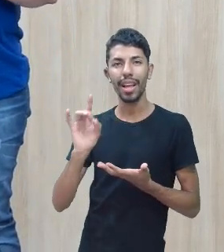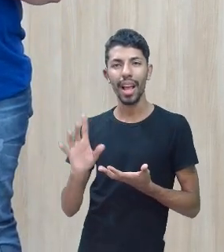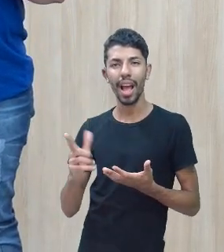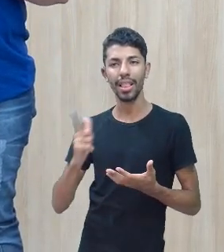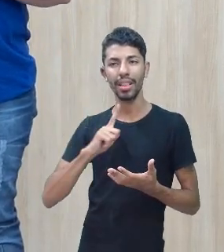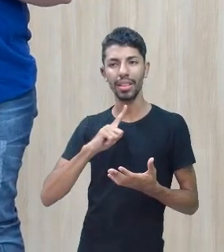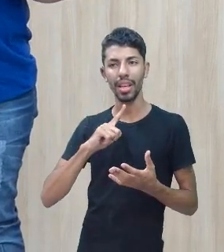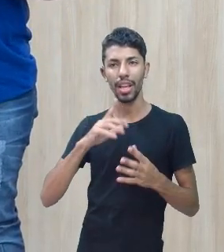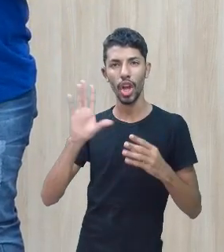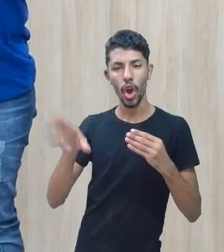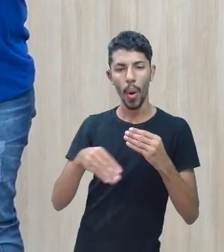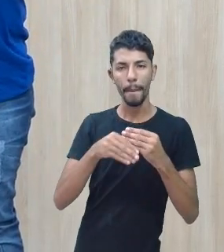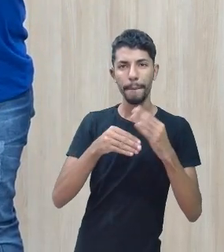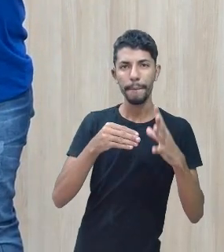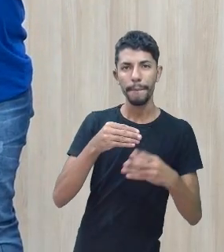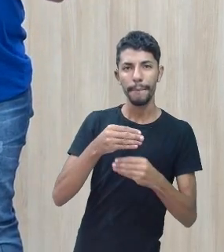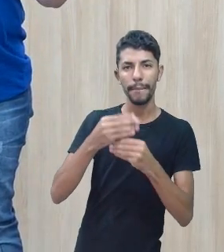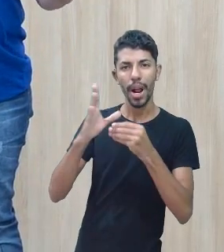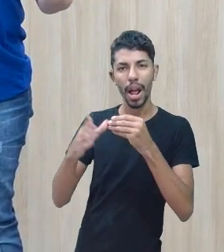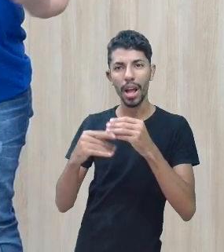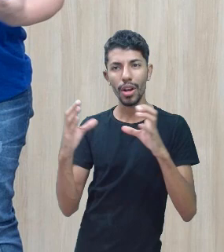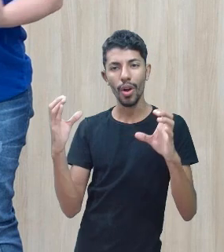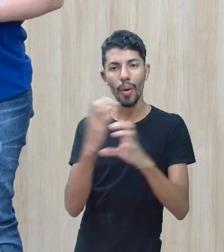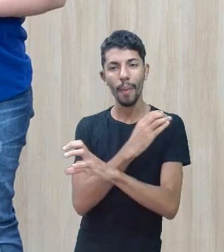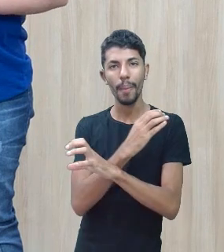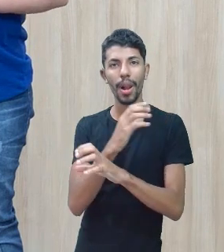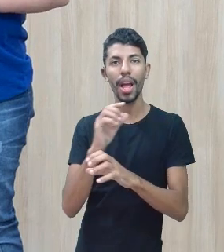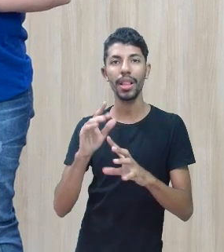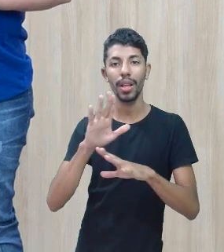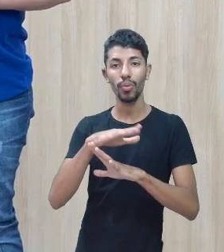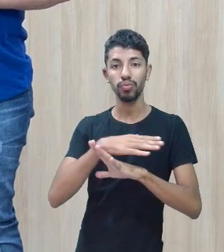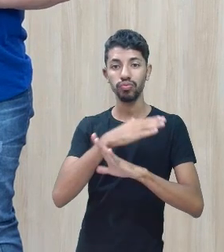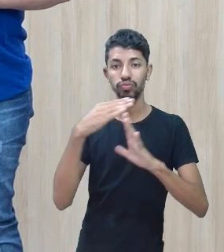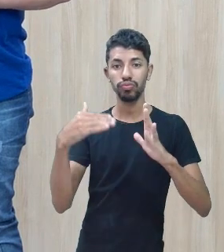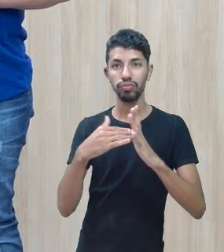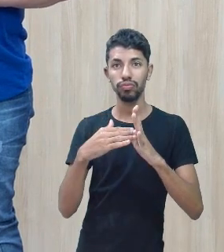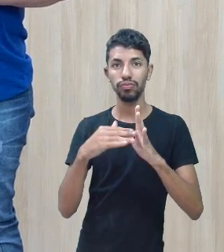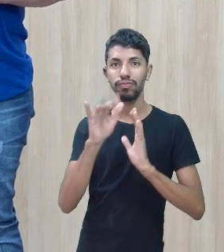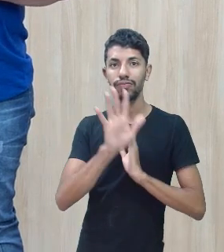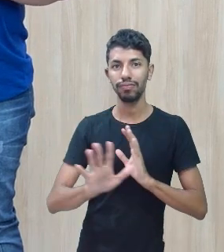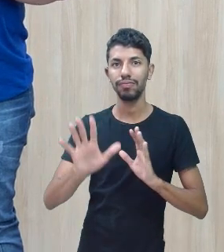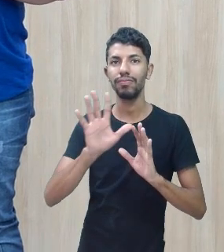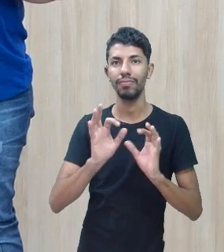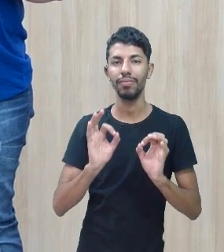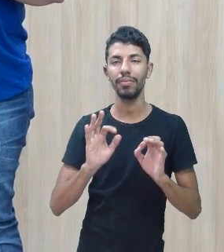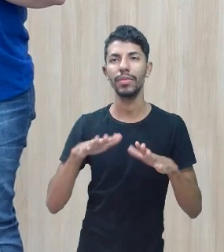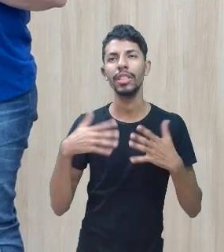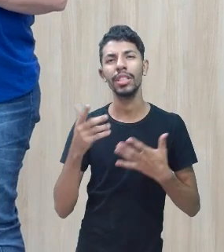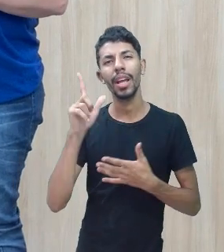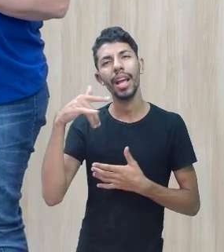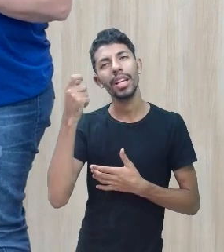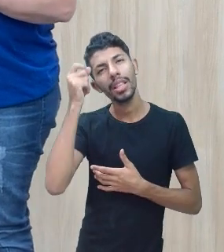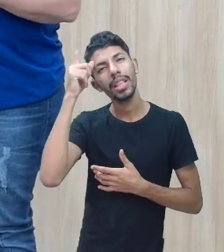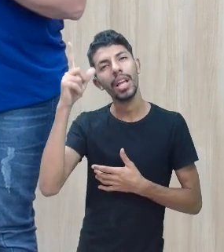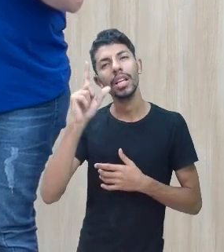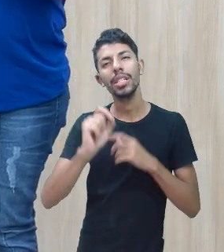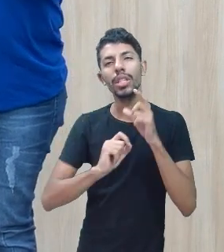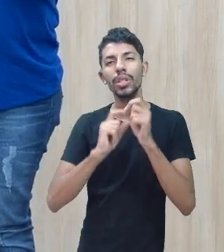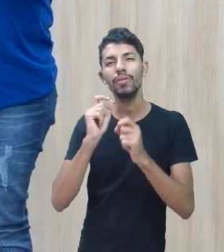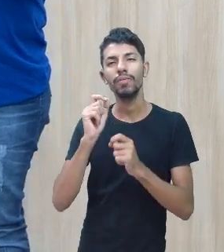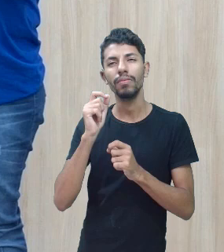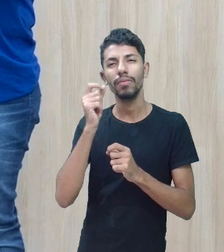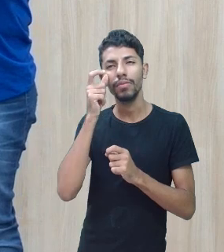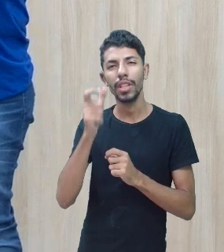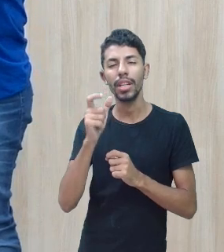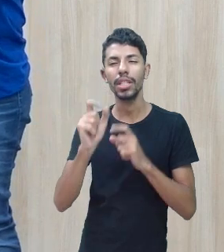vai completando, né, um todo. Então, é interessante pensar, eu quero